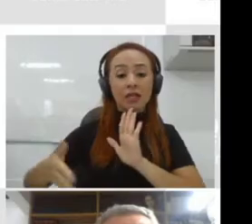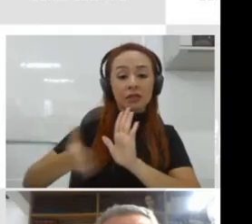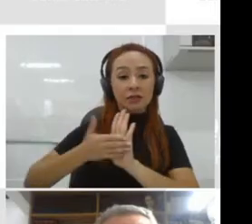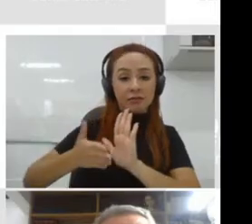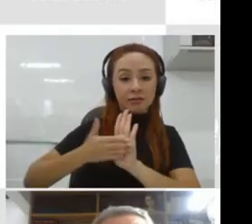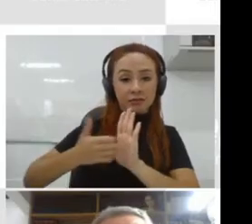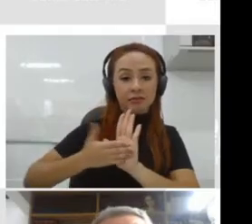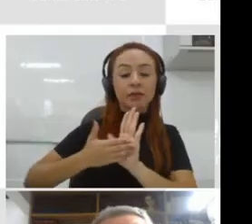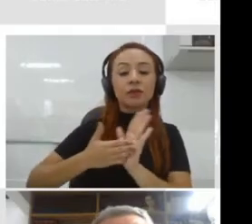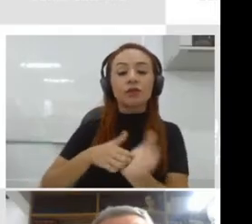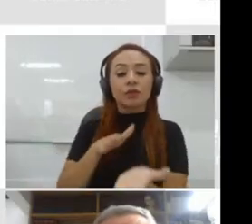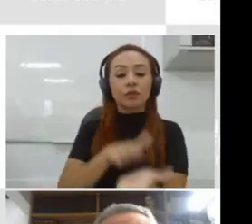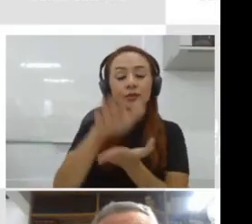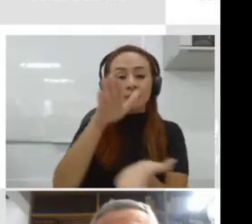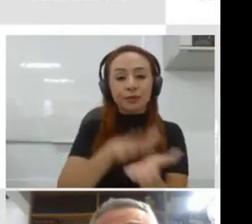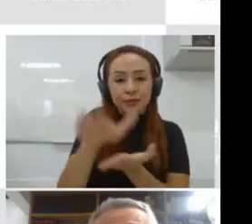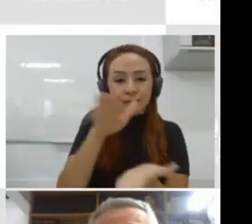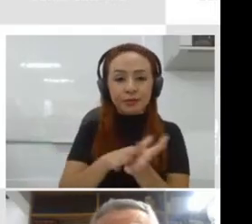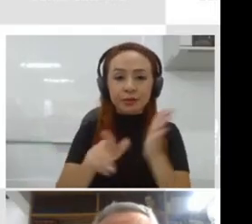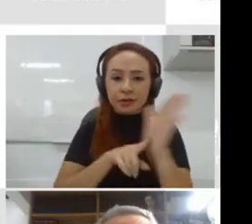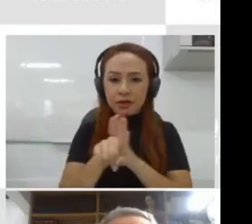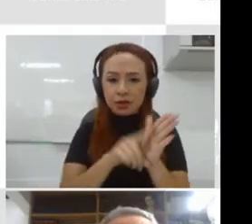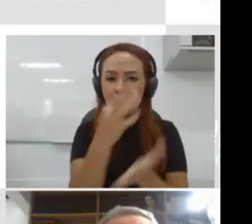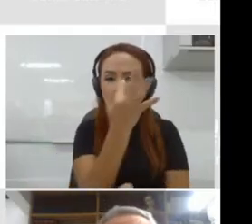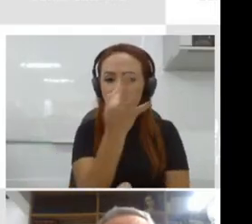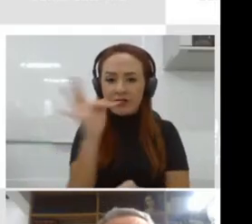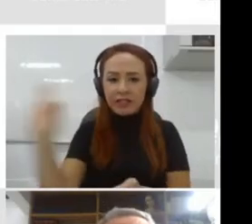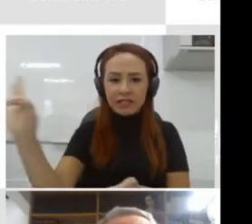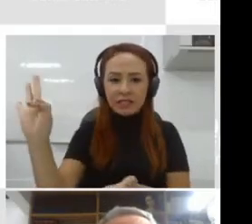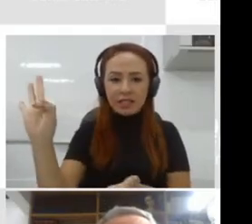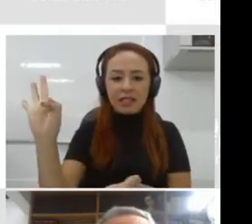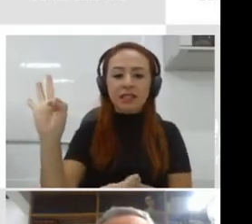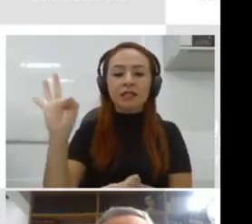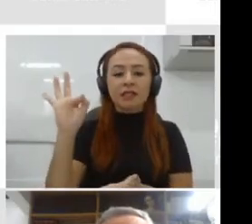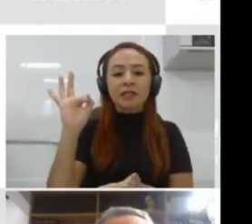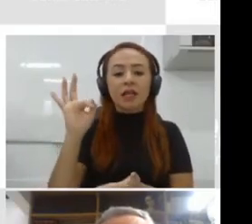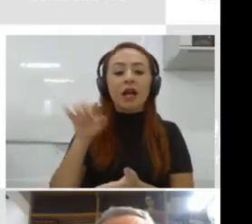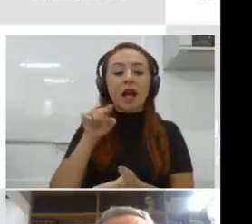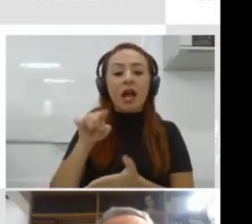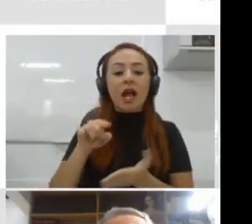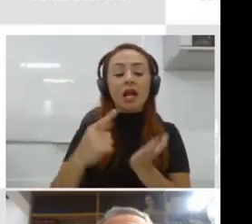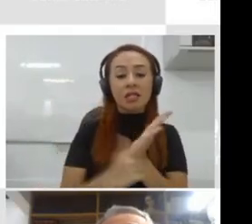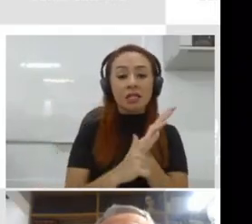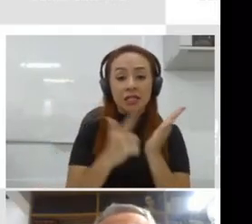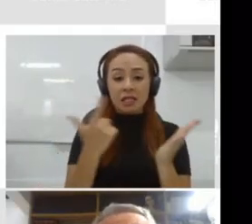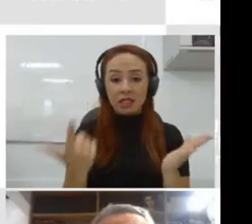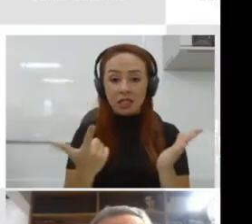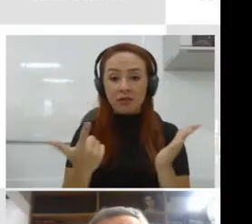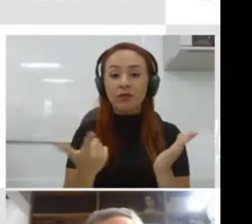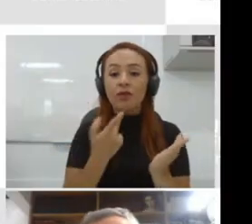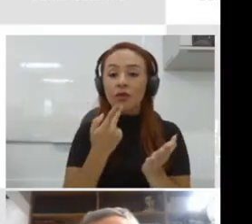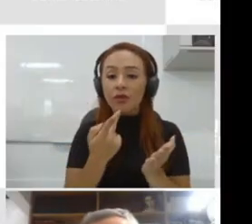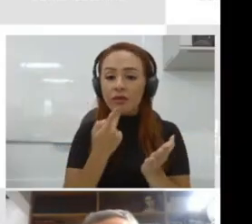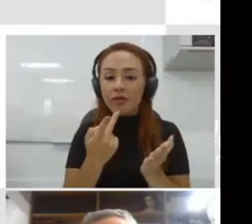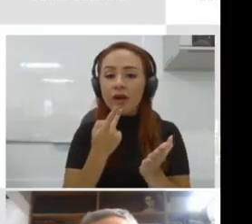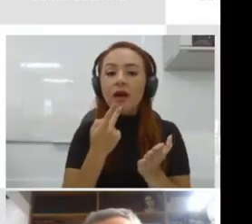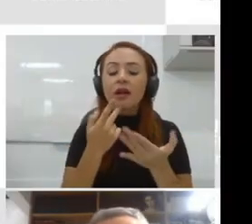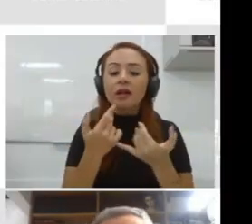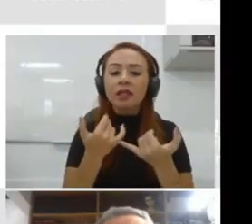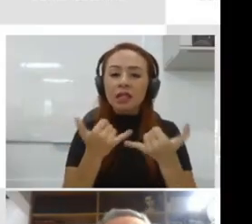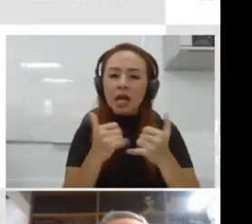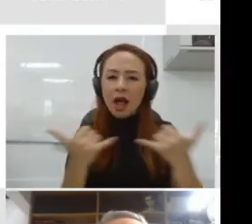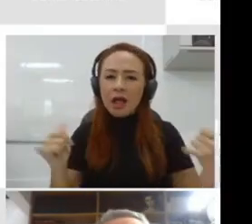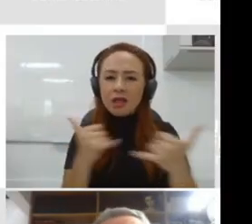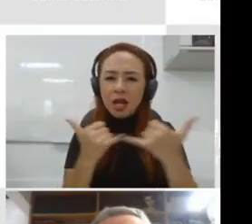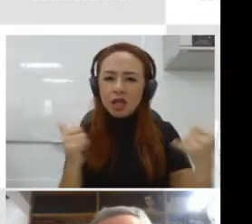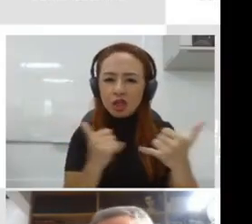Jean-Baptiste Fressos, Sem Transição, né? Uma nova história da energia, a transição energética não terá lugar. E eu pego uma